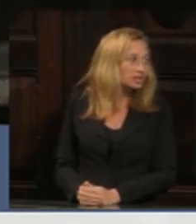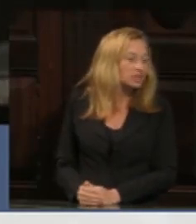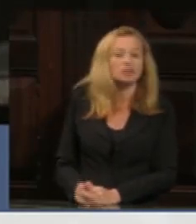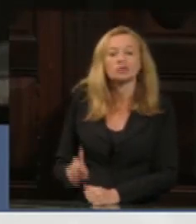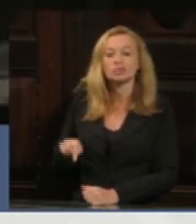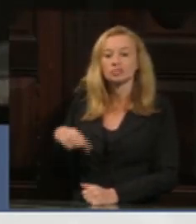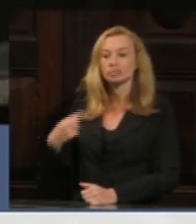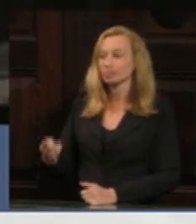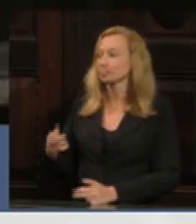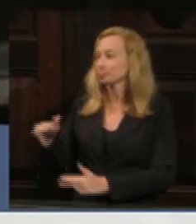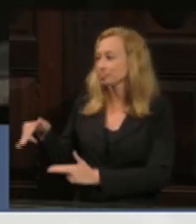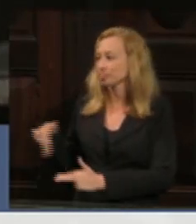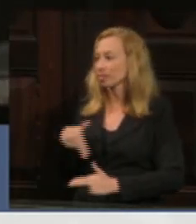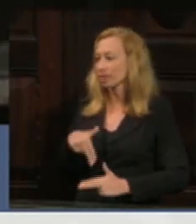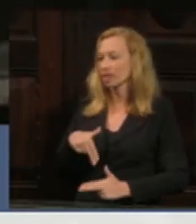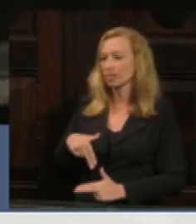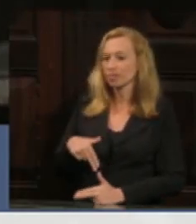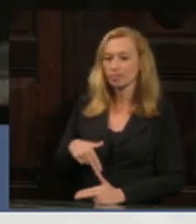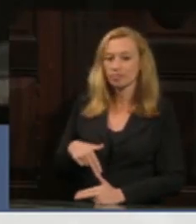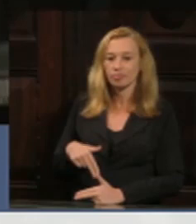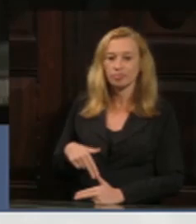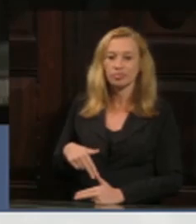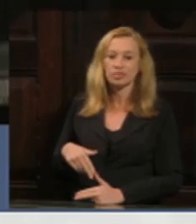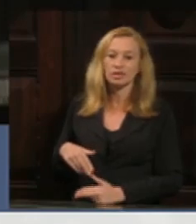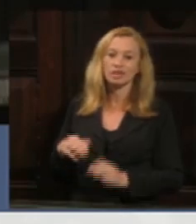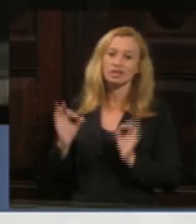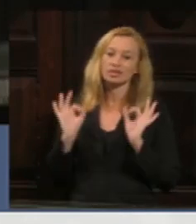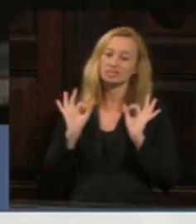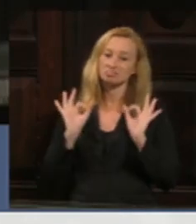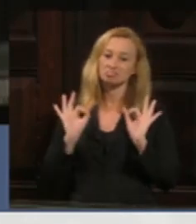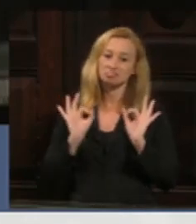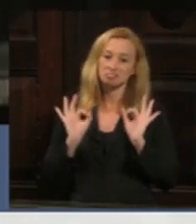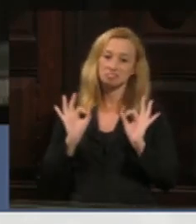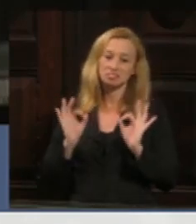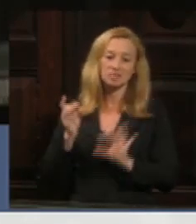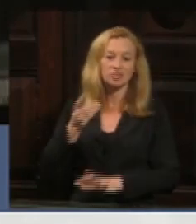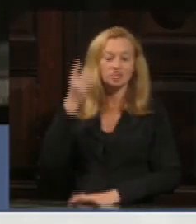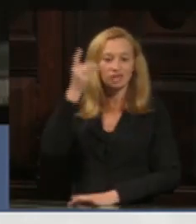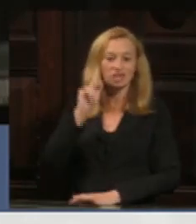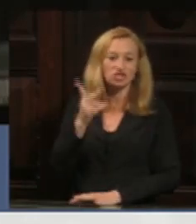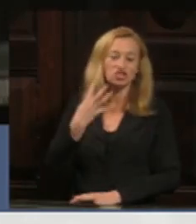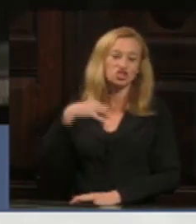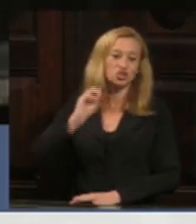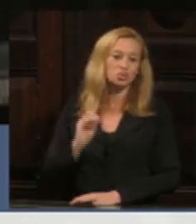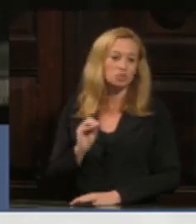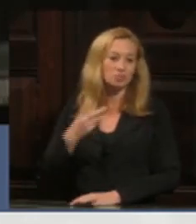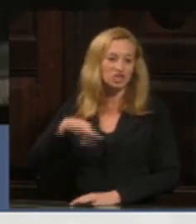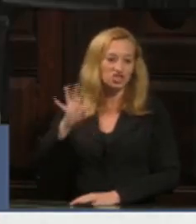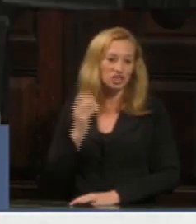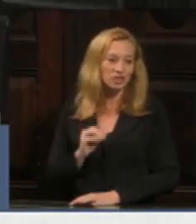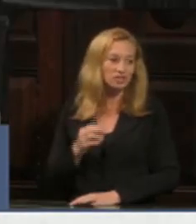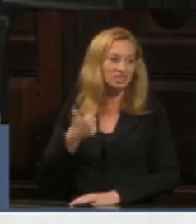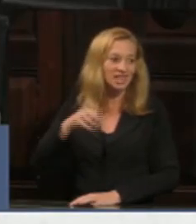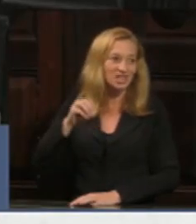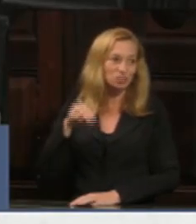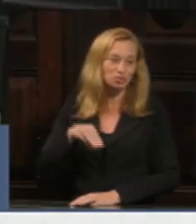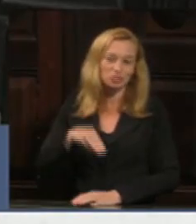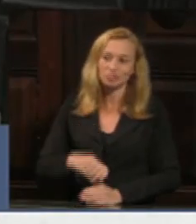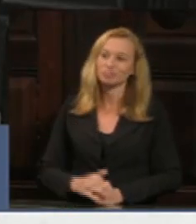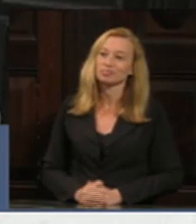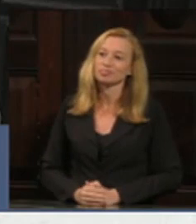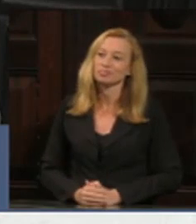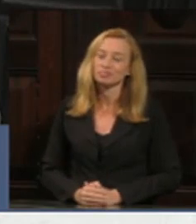Próximo orador, excelentíssimo deputado Chico Machado. O senhor dispõe de 10 minutos. Muito